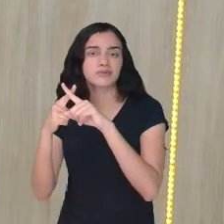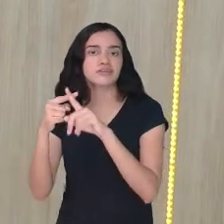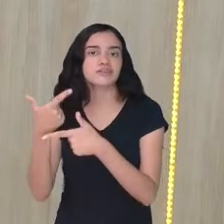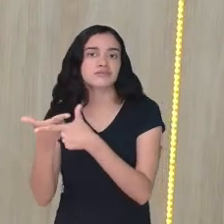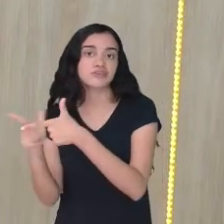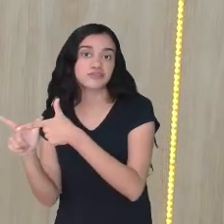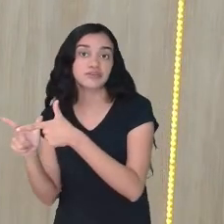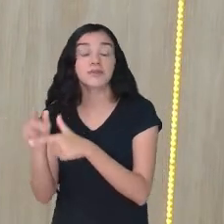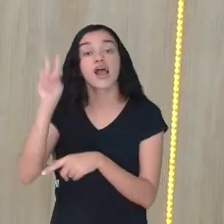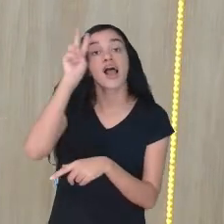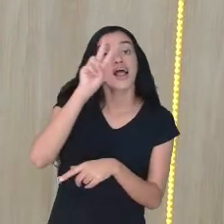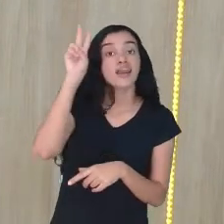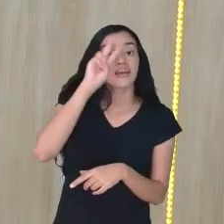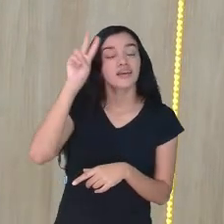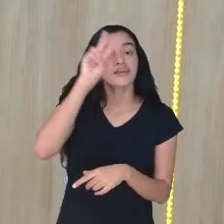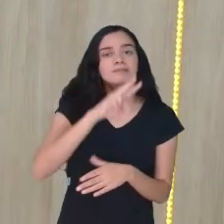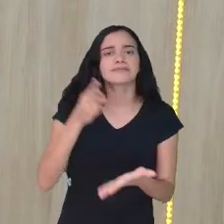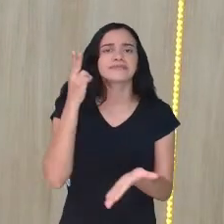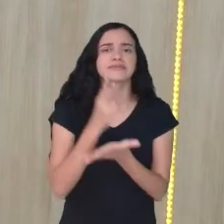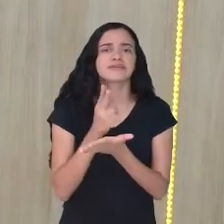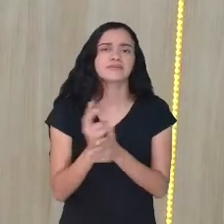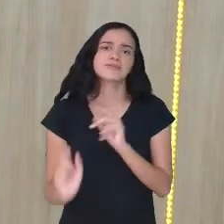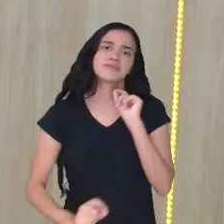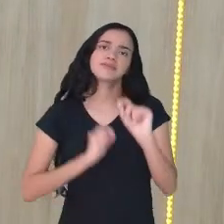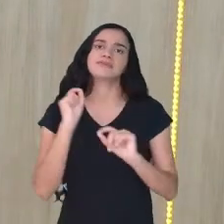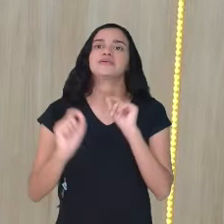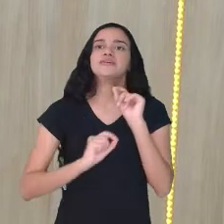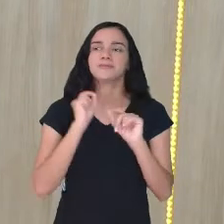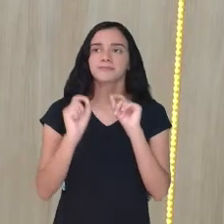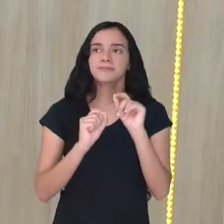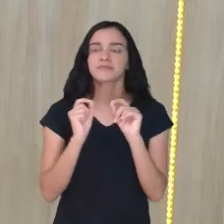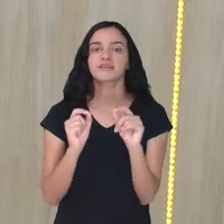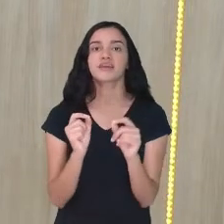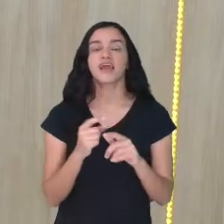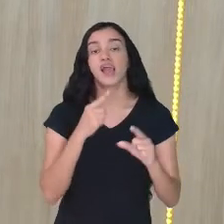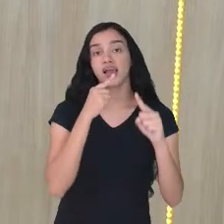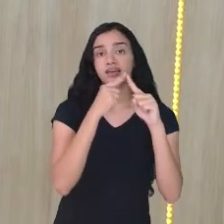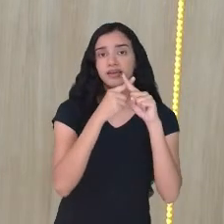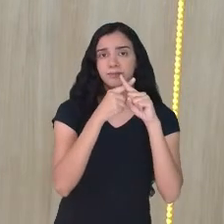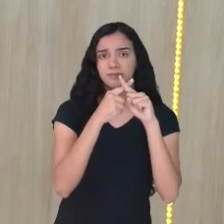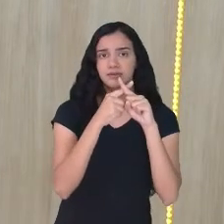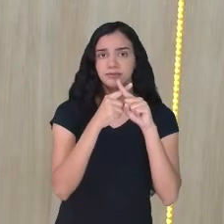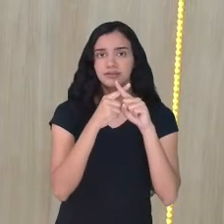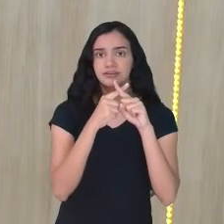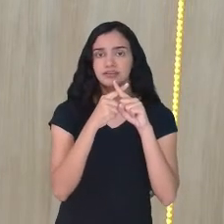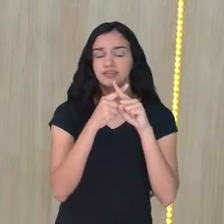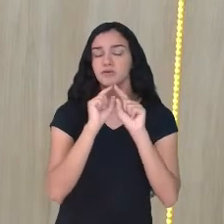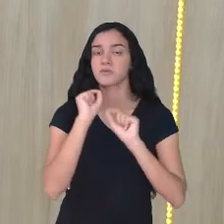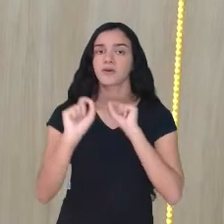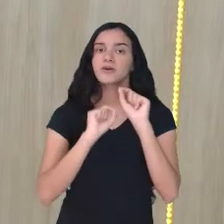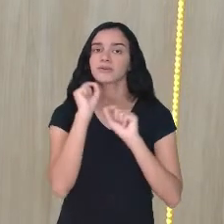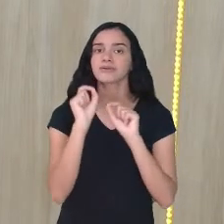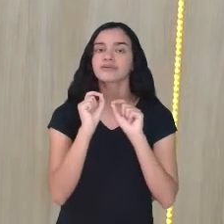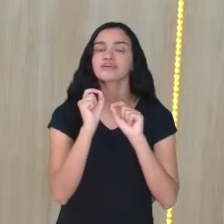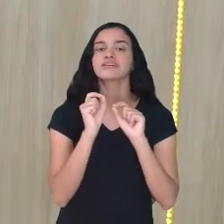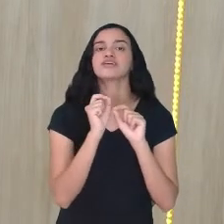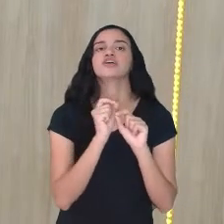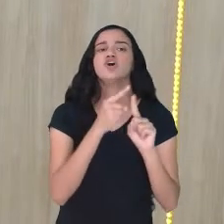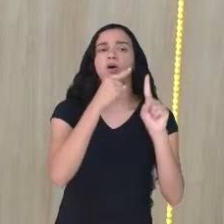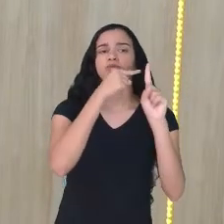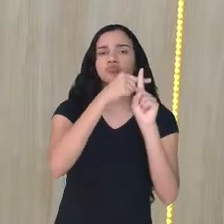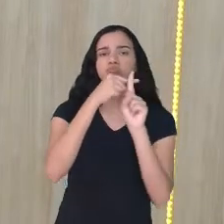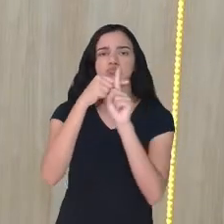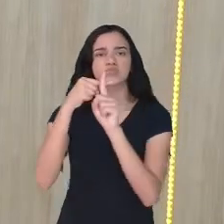divisão, lembrando sempre que a multiplicação nada mais é do que somas